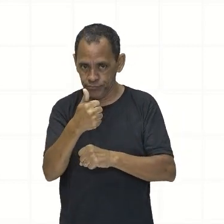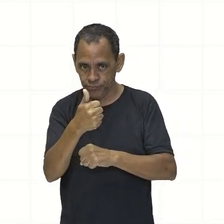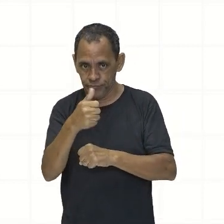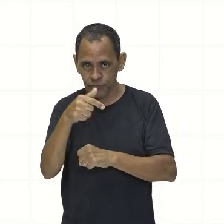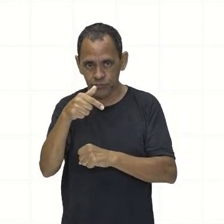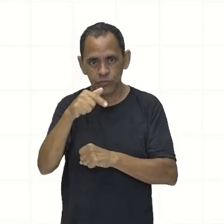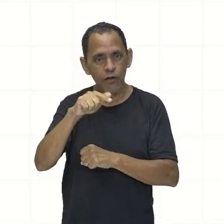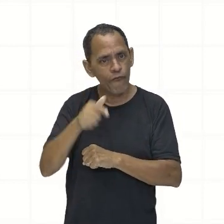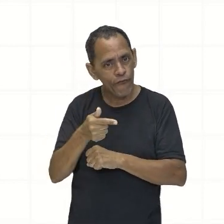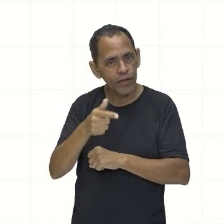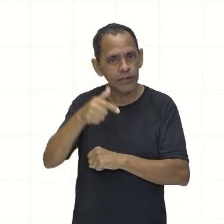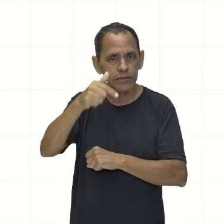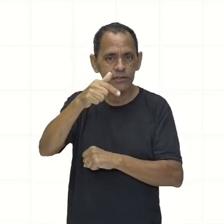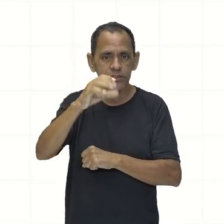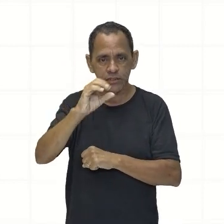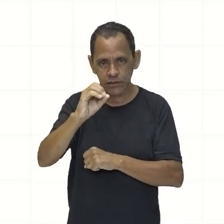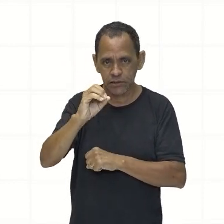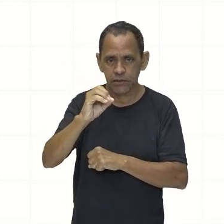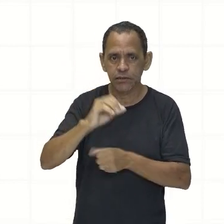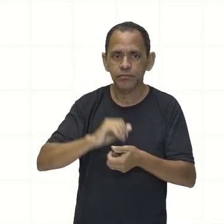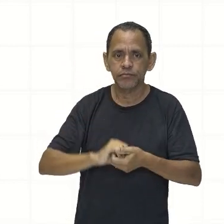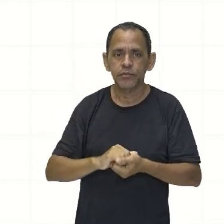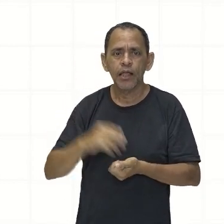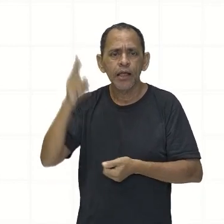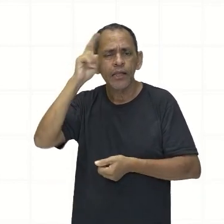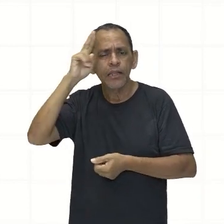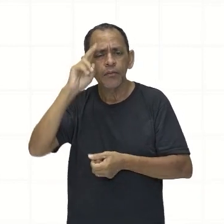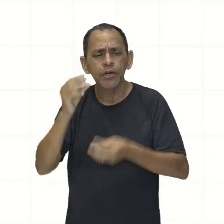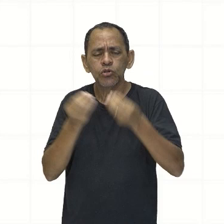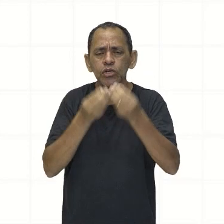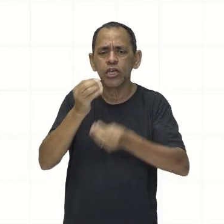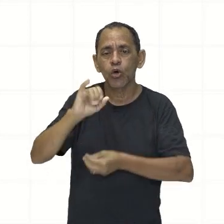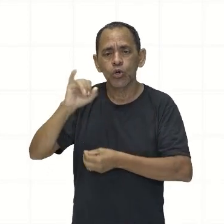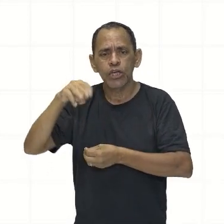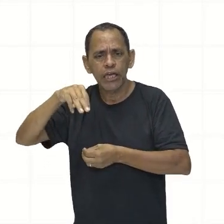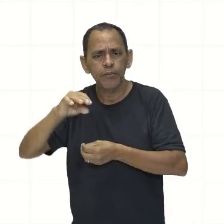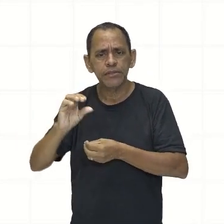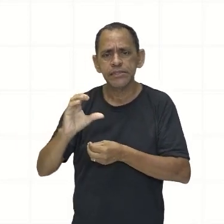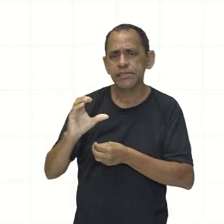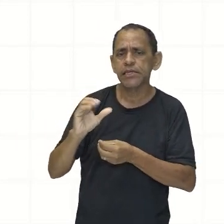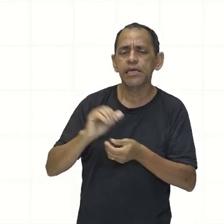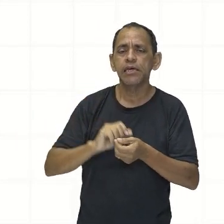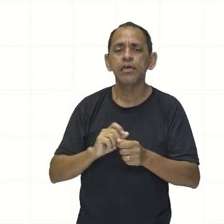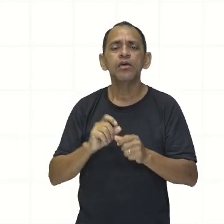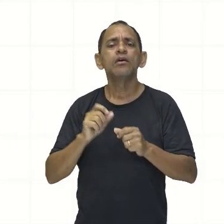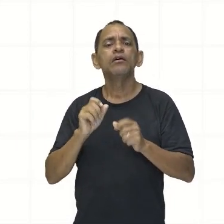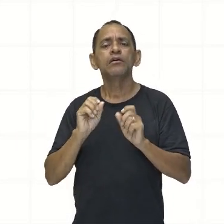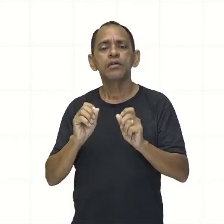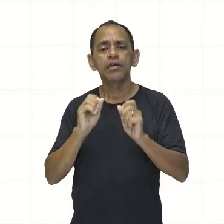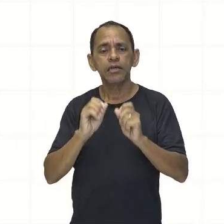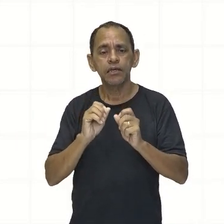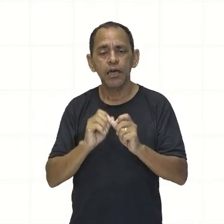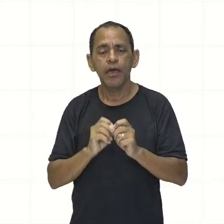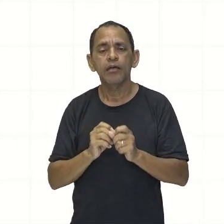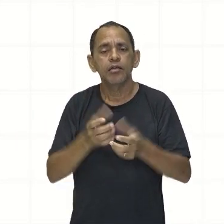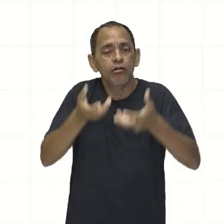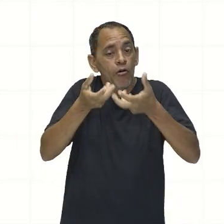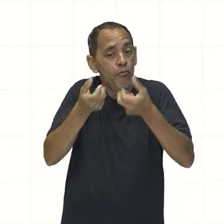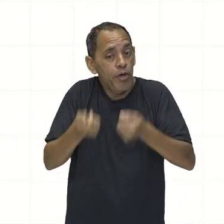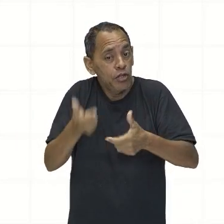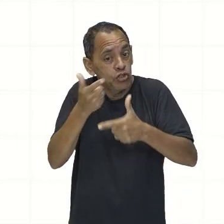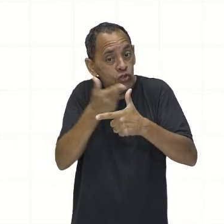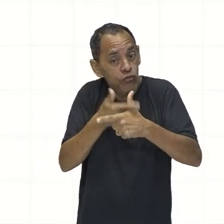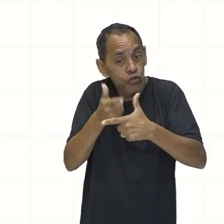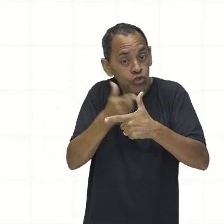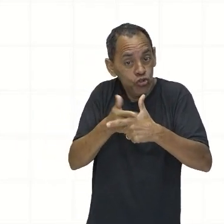massa corpórea, ele é exatamente como nós vimos aqui, ó, peso dividido pela altura ao quadrado. Olha